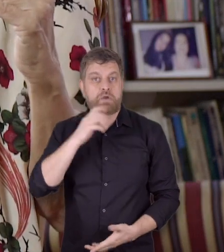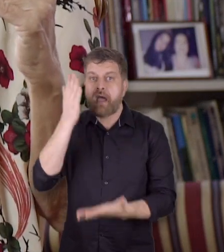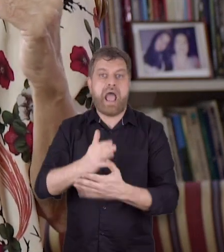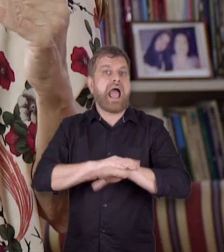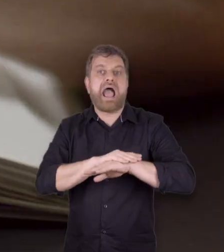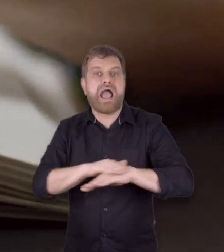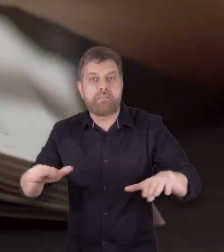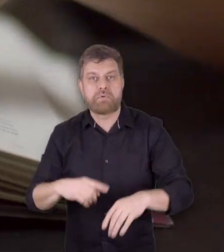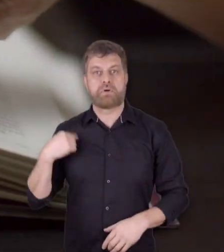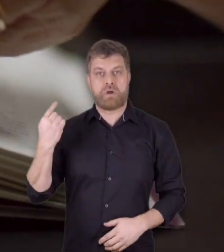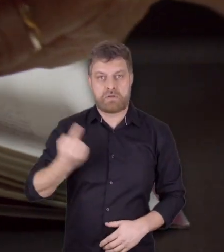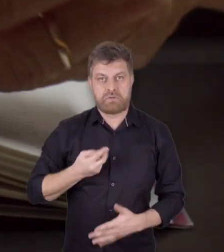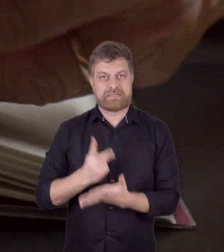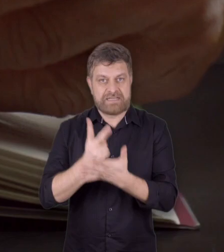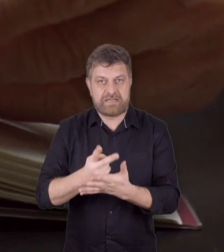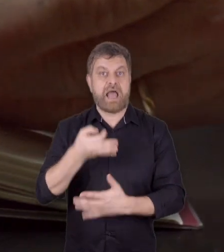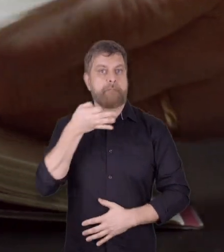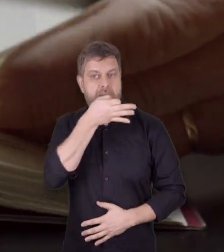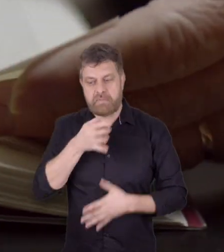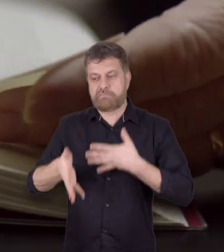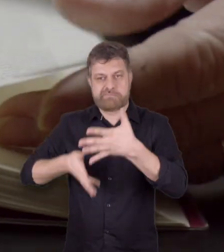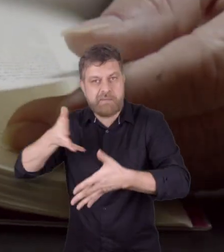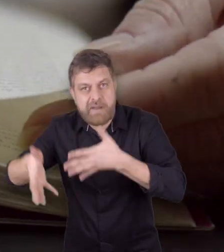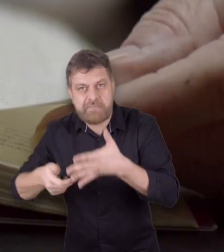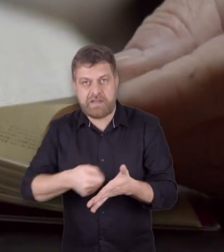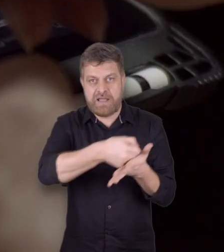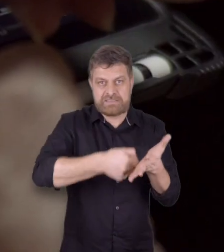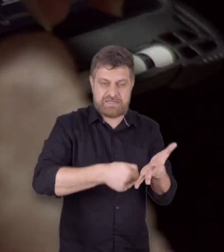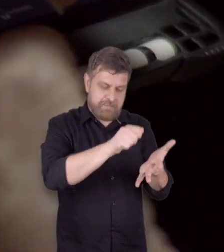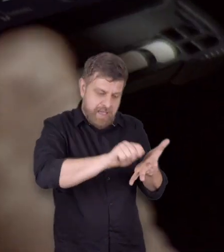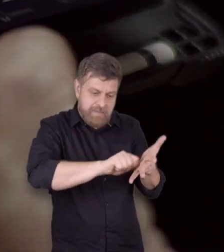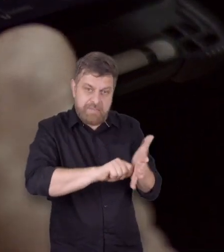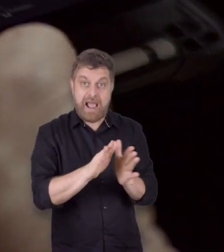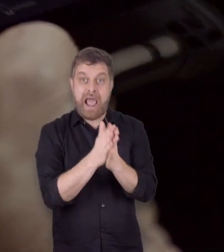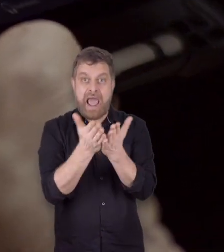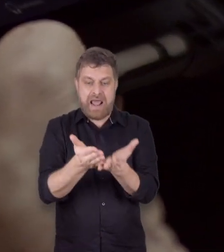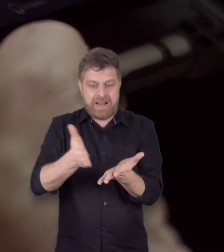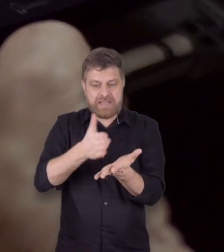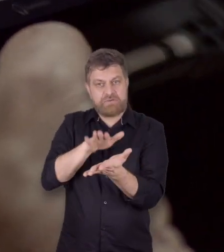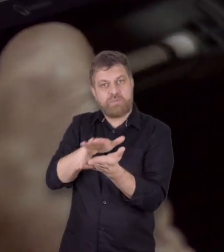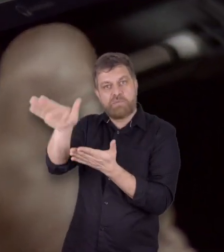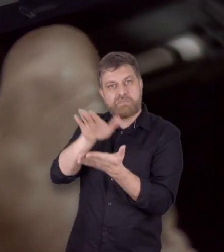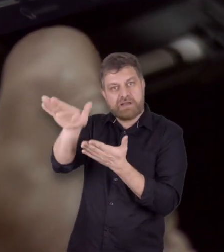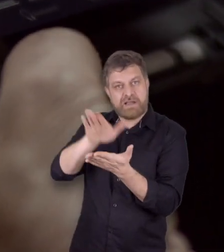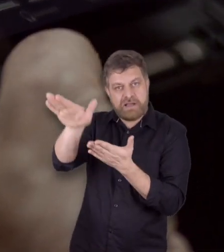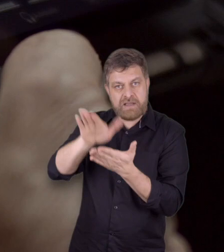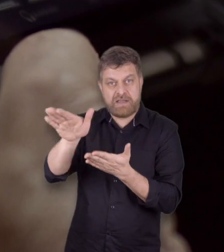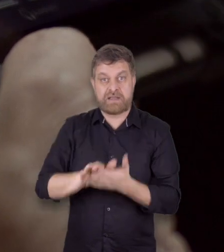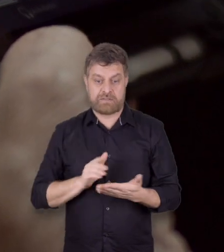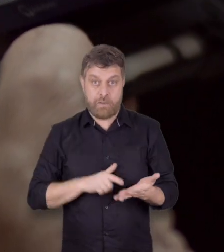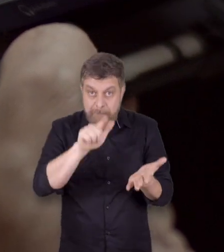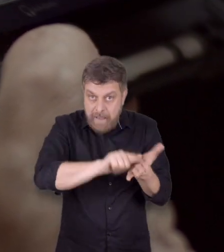delas morreu. Nós continuamos falando, nós continuamos escrevendo, publicando livros. Os livros estão